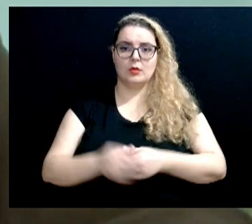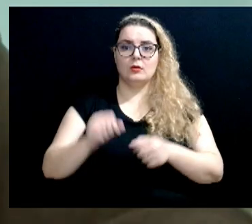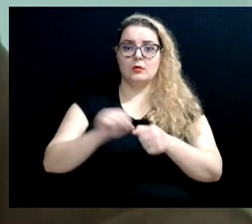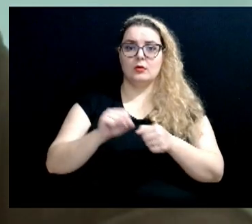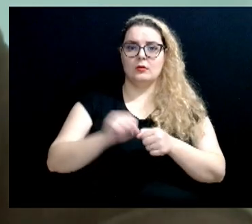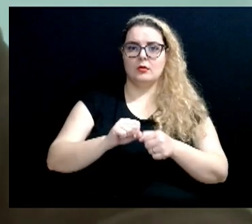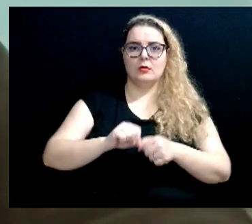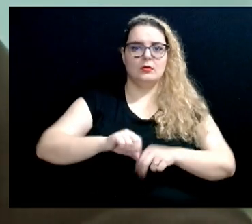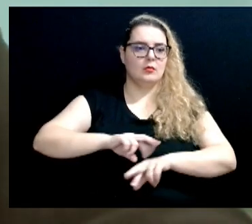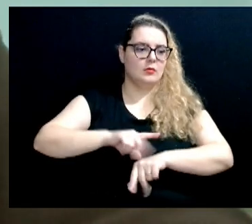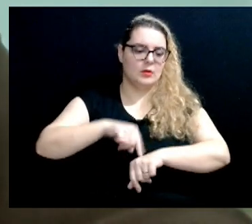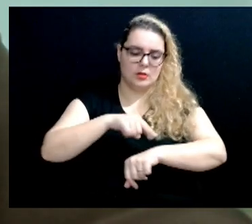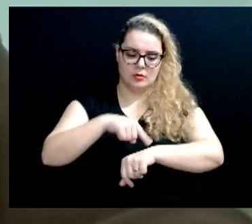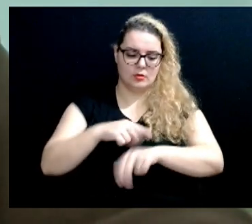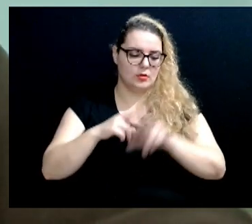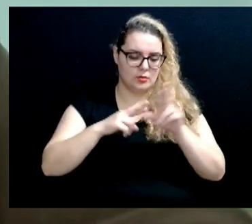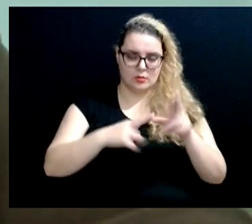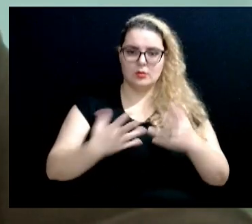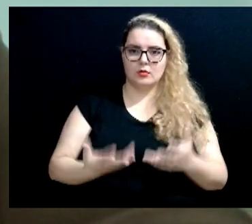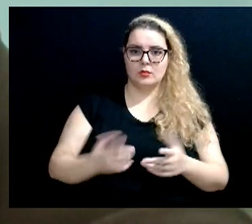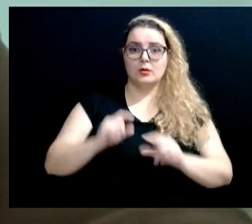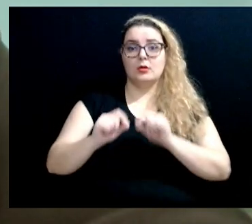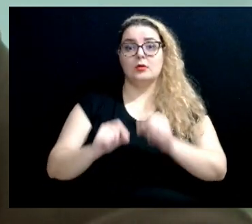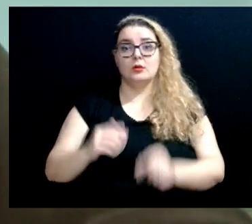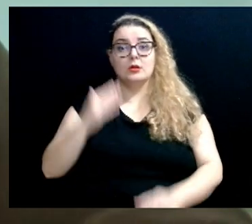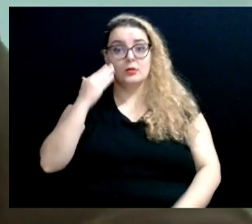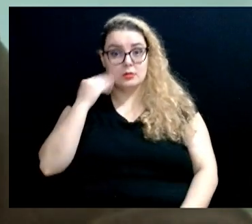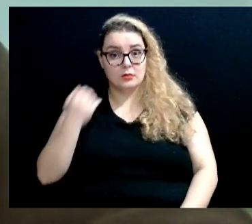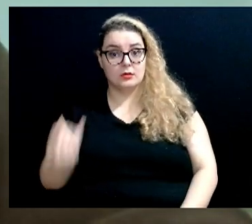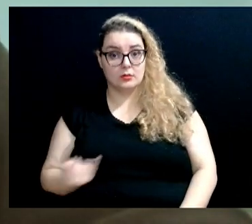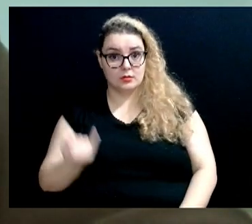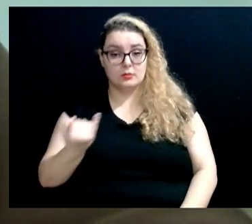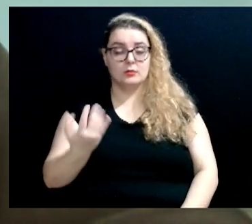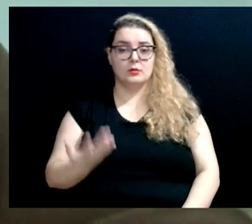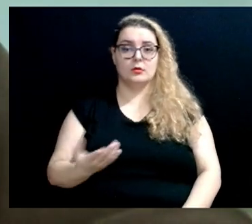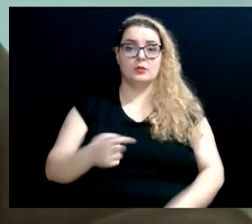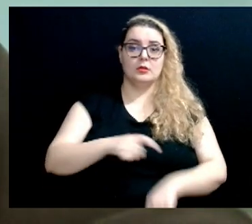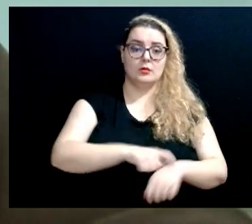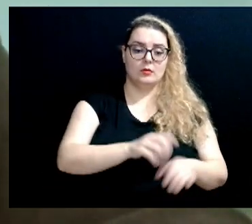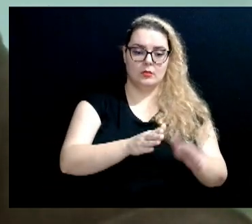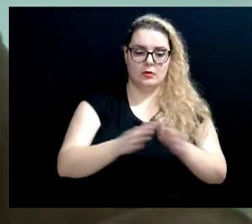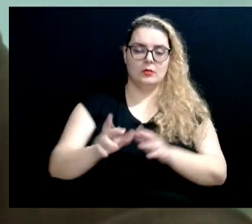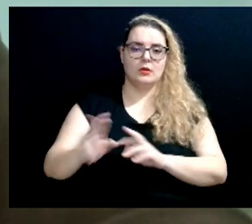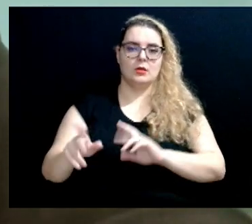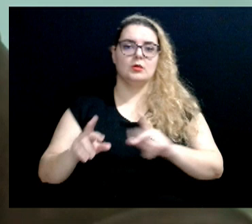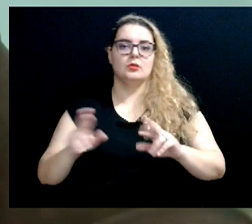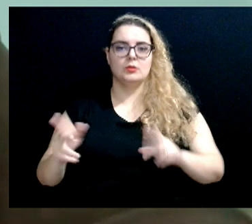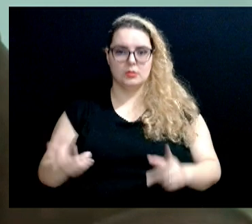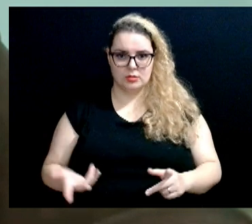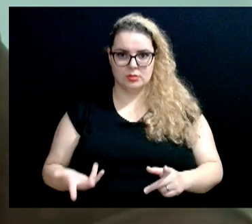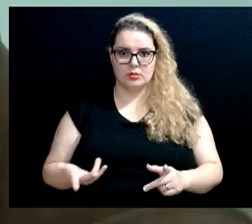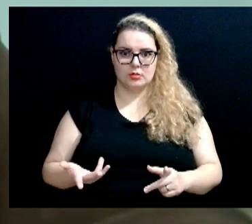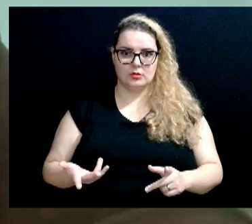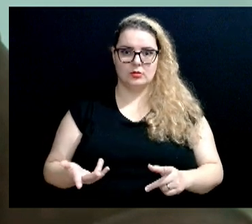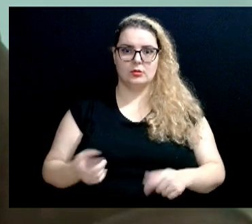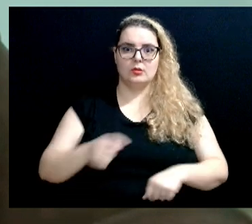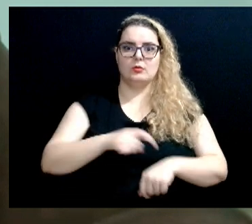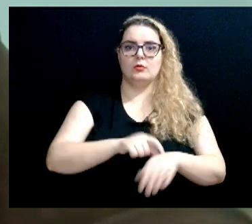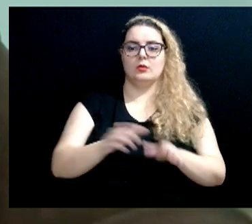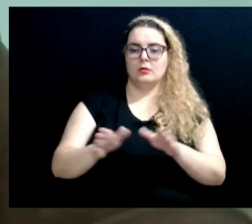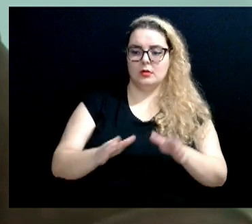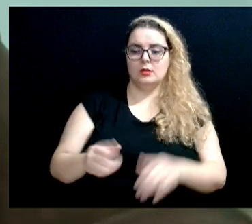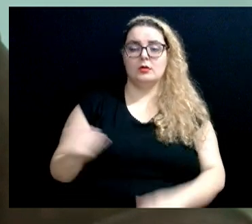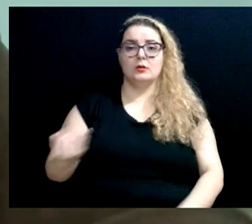sono, e aí o que a gente vai salientar é que tem fases do sono que são diferentes, né? Fase importante do sono que chama fase